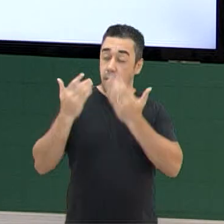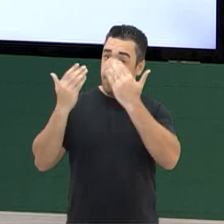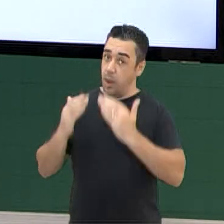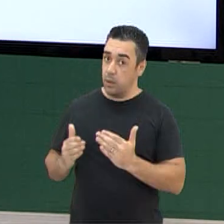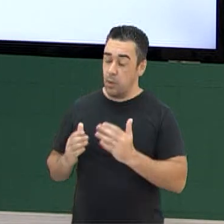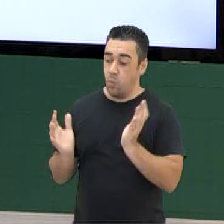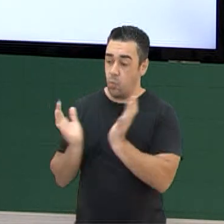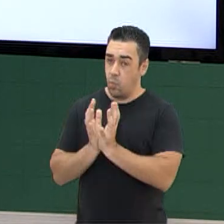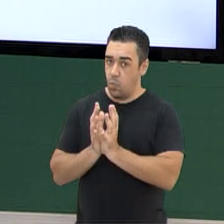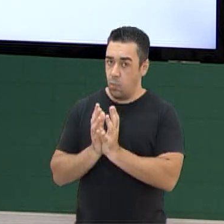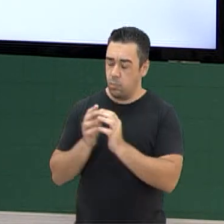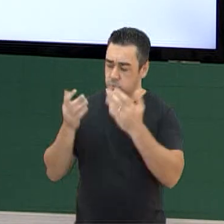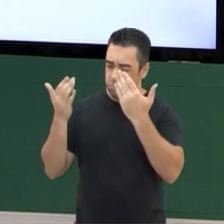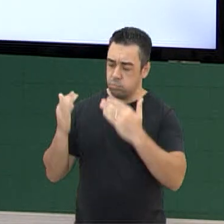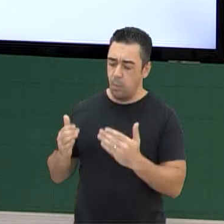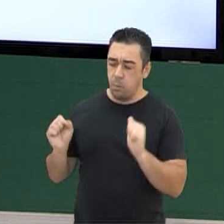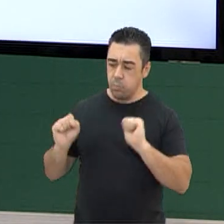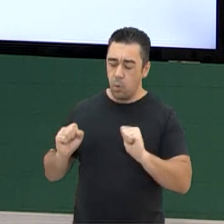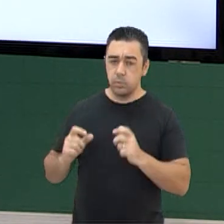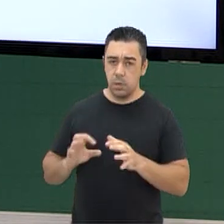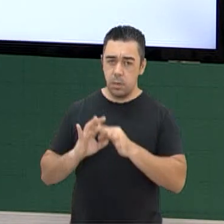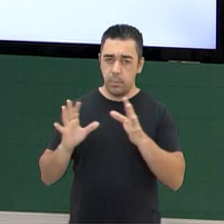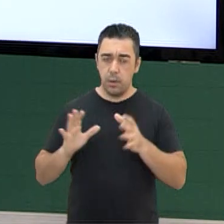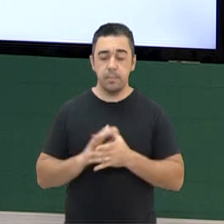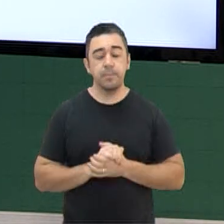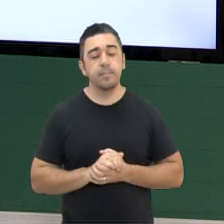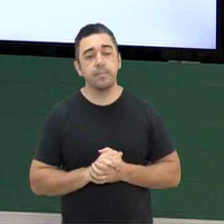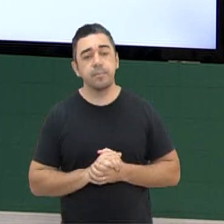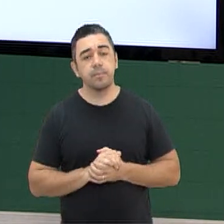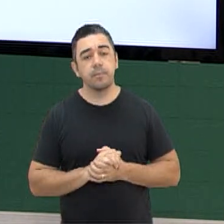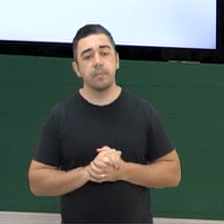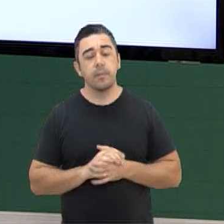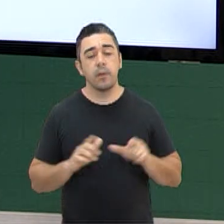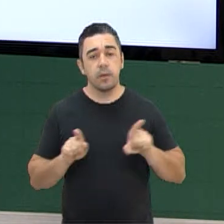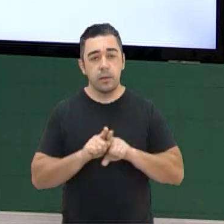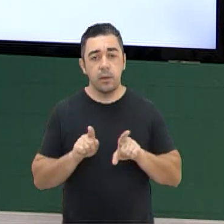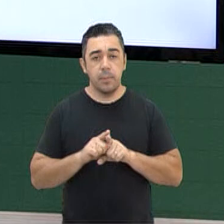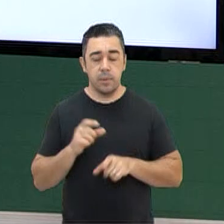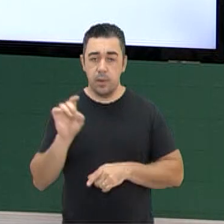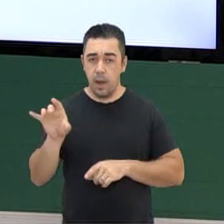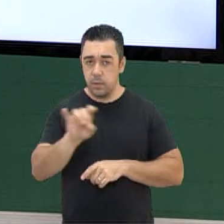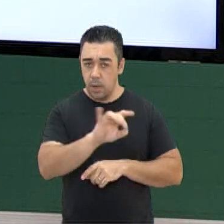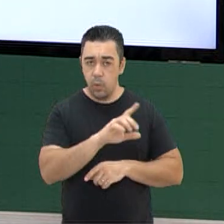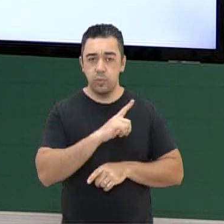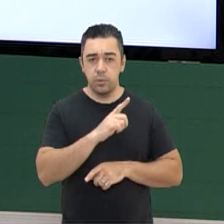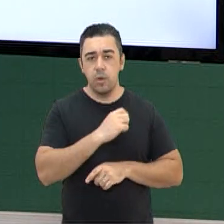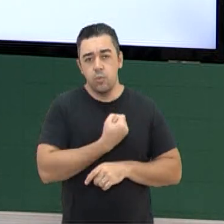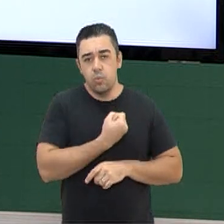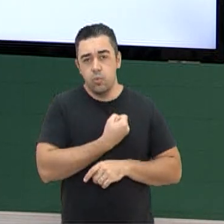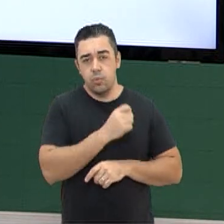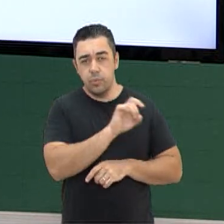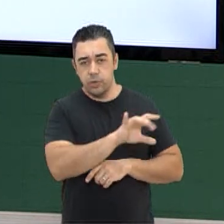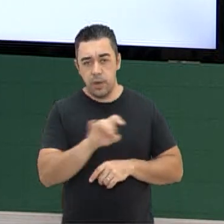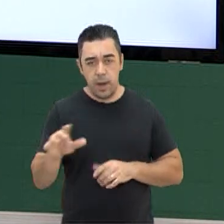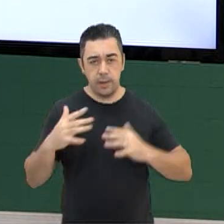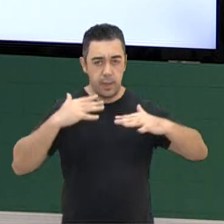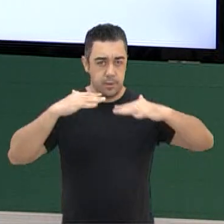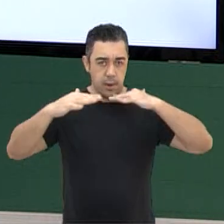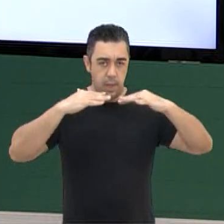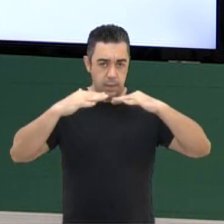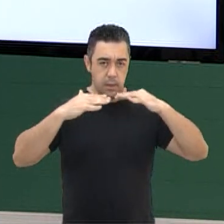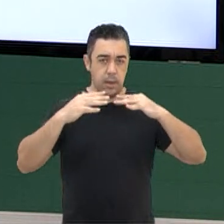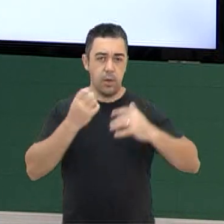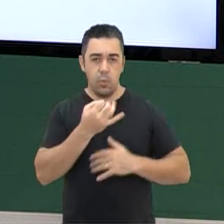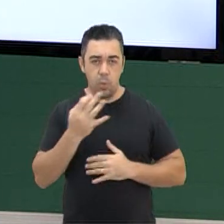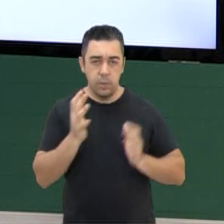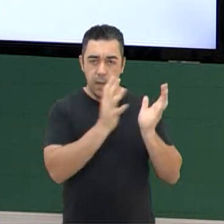comissão organizadora para ver se permite ou não. Cartão de classificação individual, que vai se referir